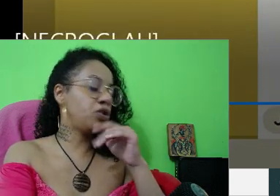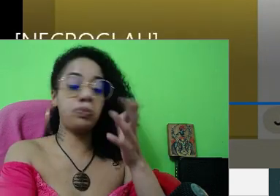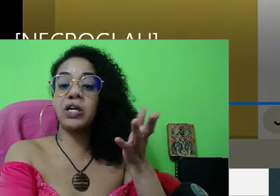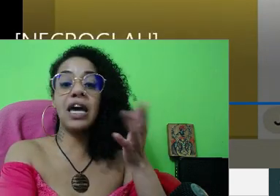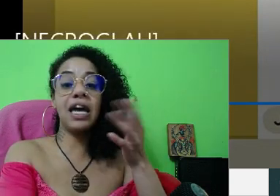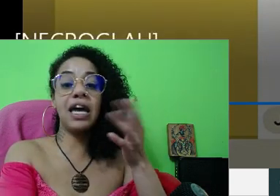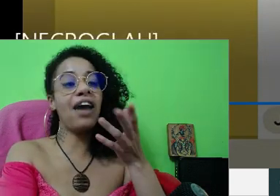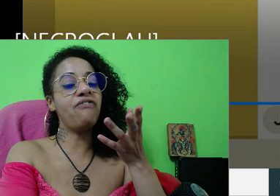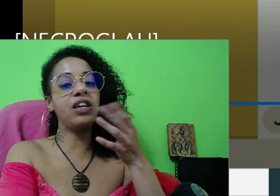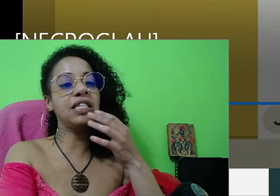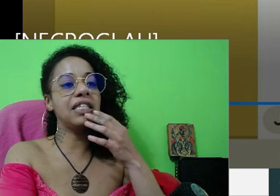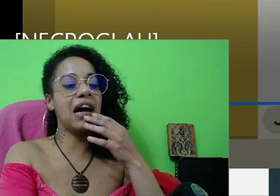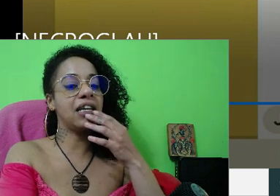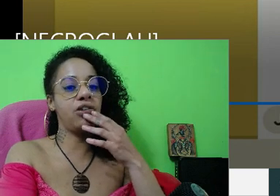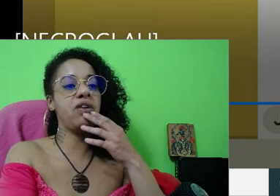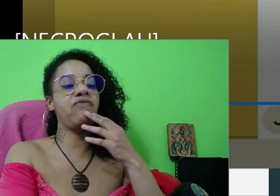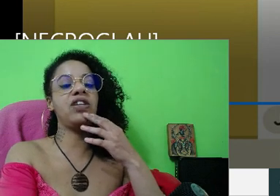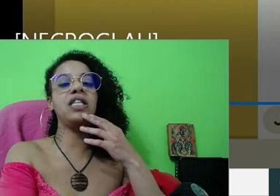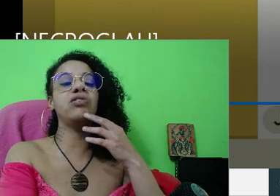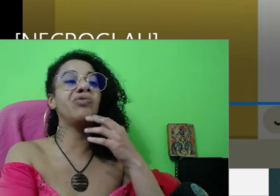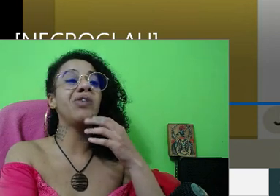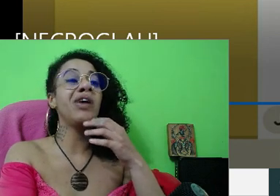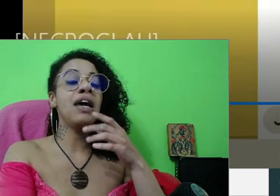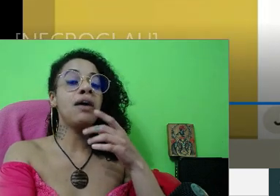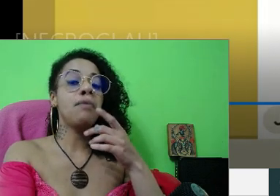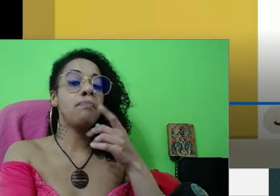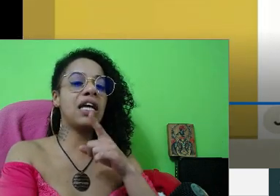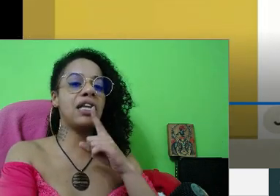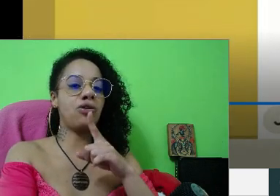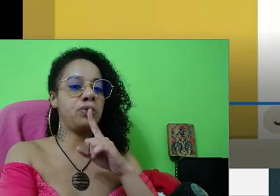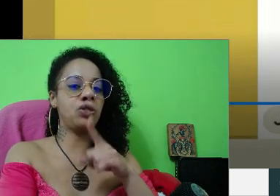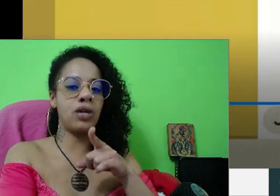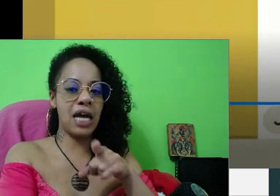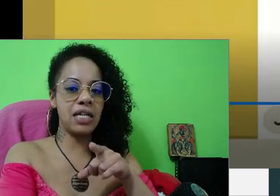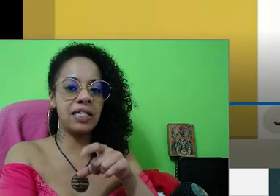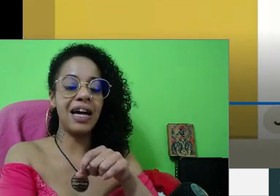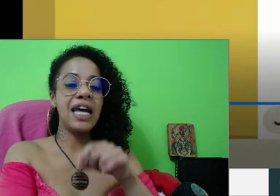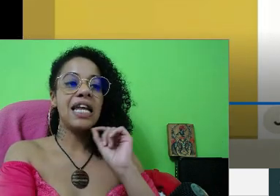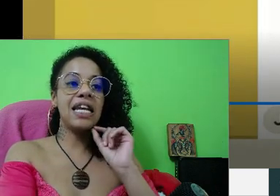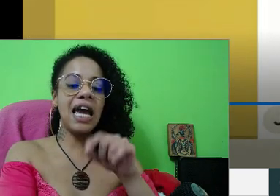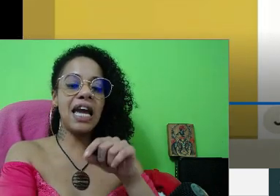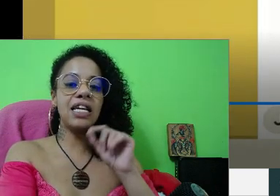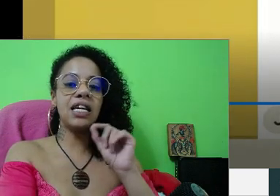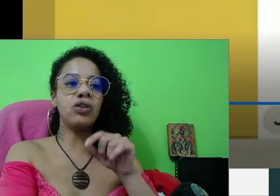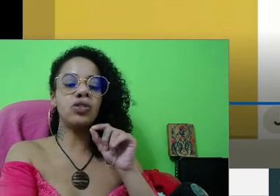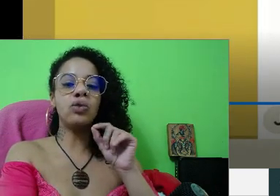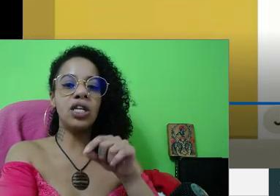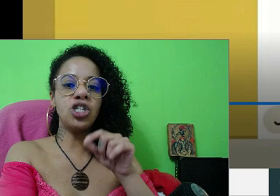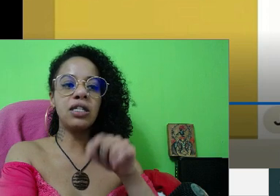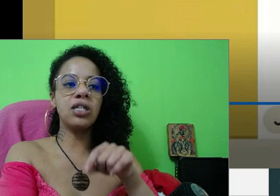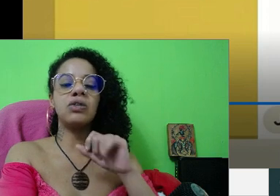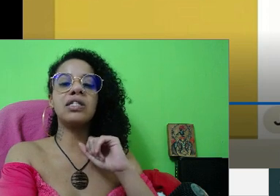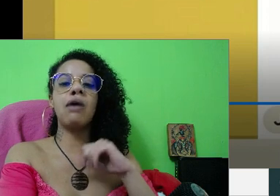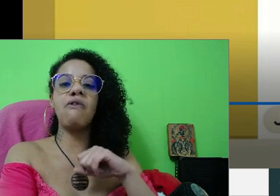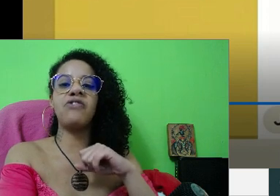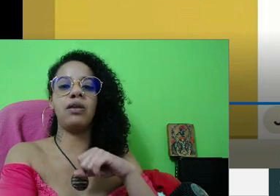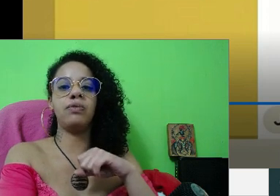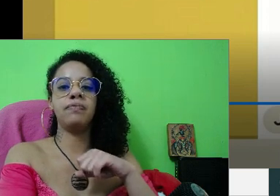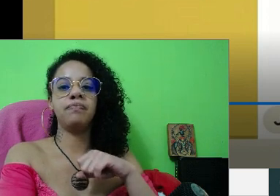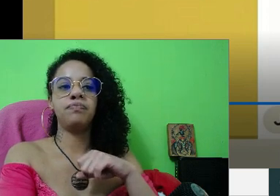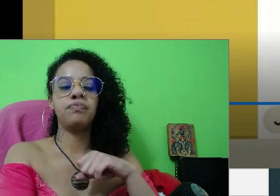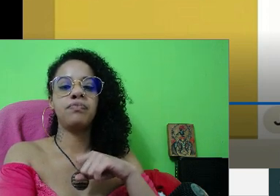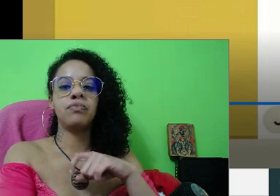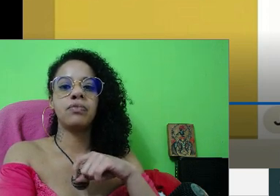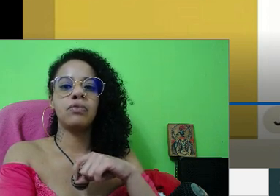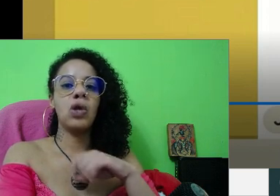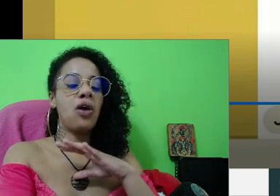muito porque nem referenciar que eu referencio para você entender como eu sou honesta nem questões do crítica transversal eu